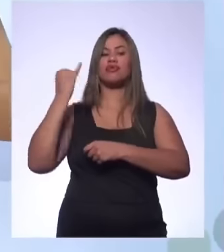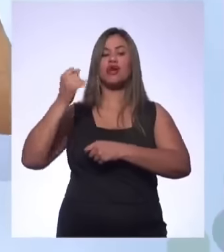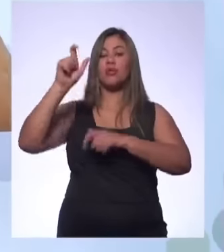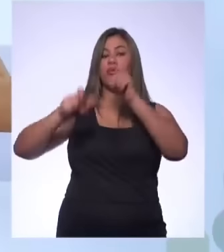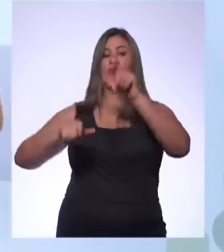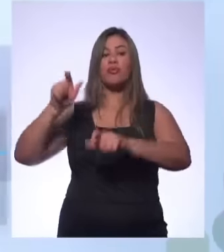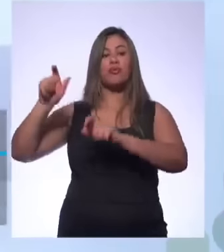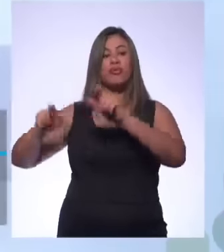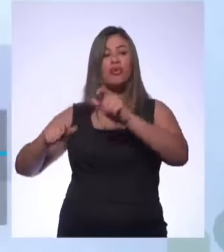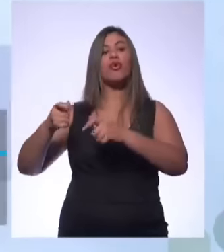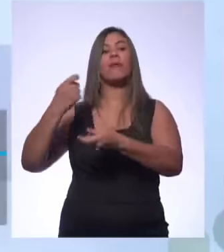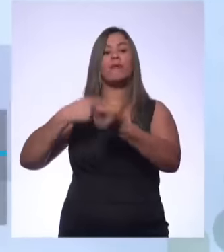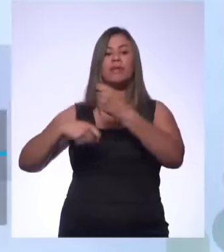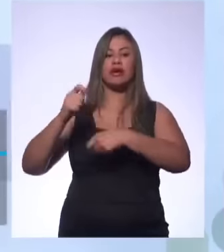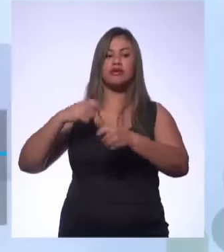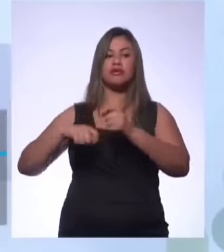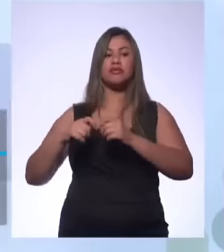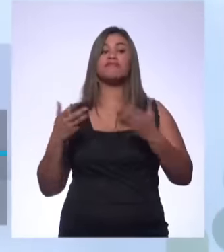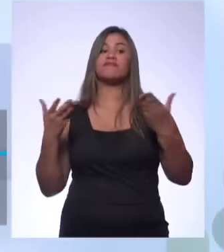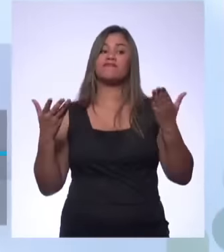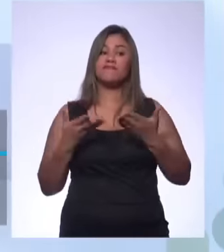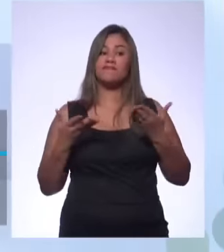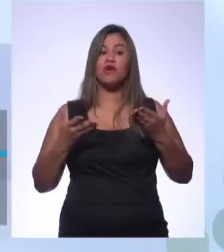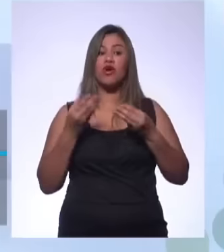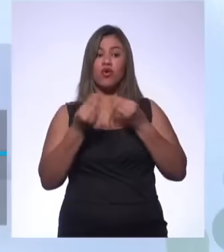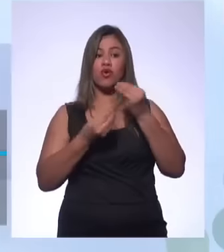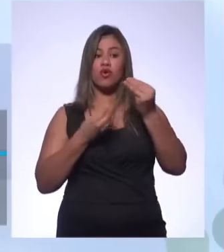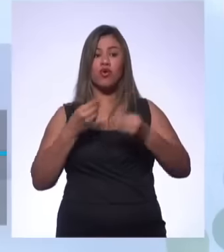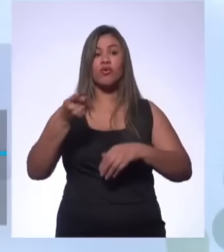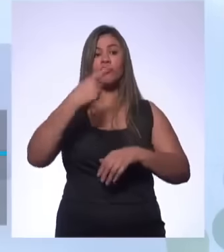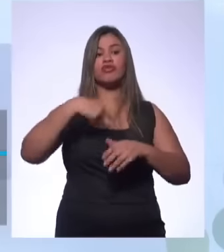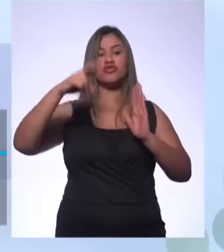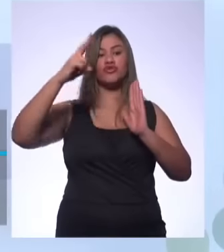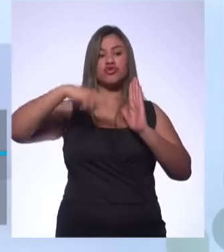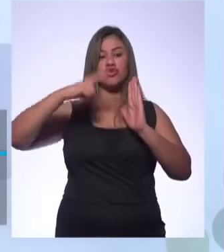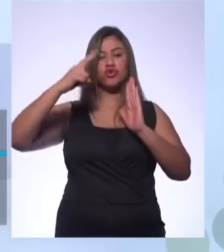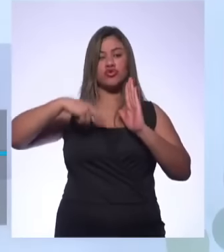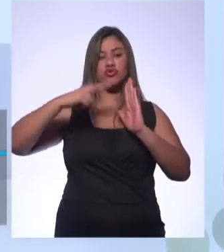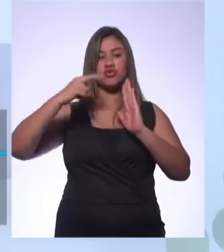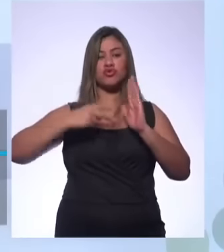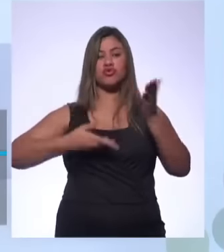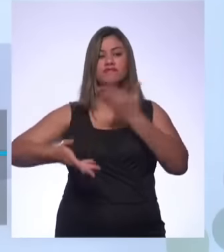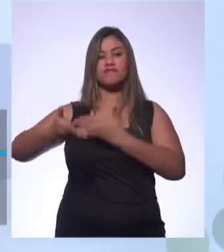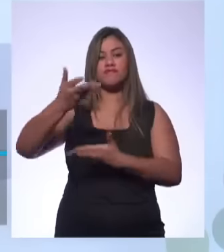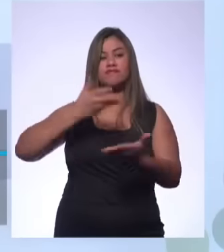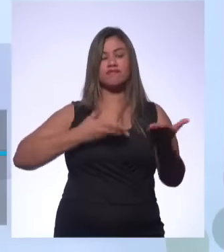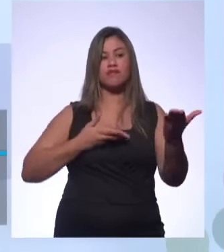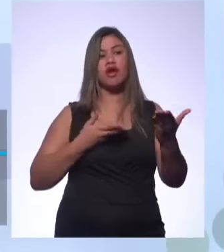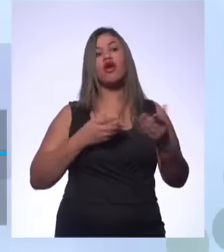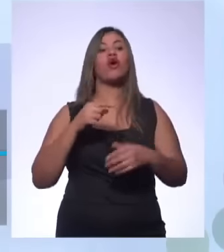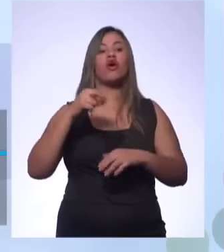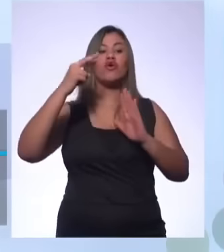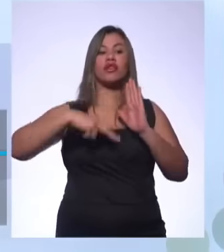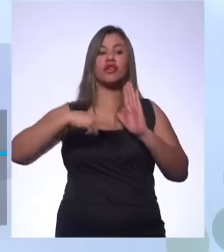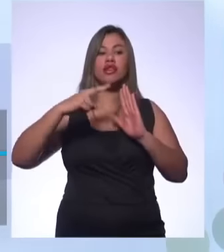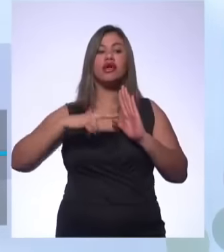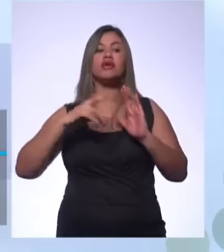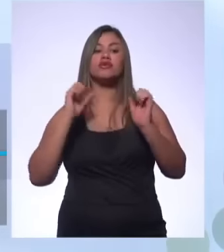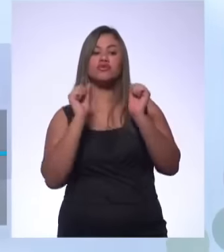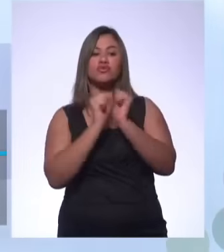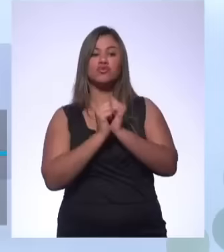mercadores. Então, agora, é a hora de fazermos aí uma leitura compartilhada. Nós vamos ler aqui, vocês leem aí. Vamos